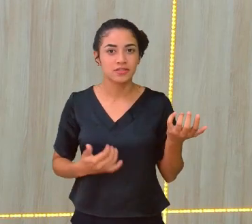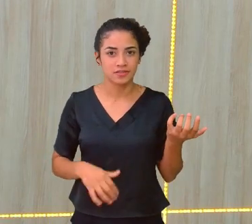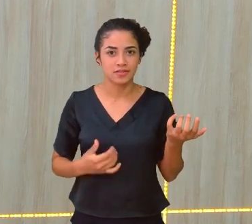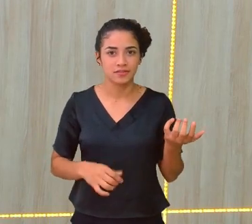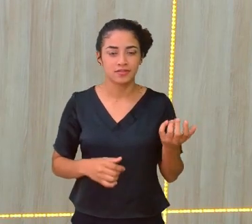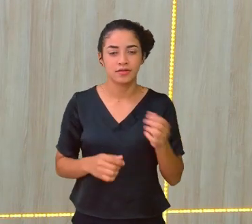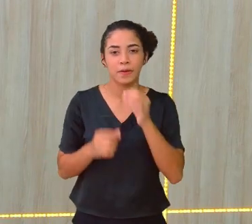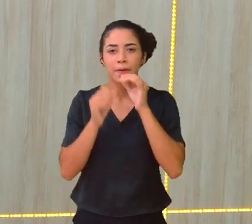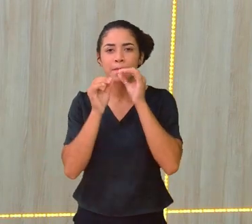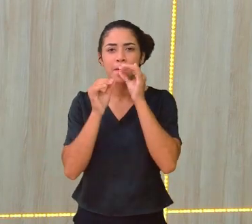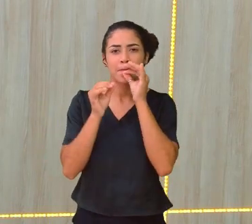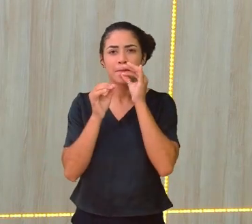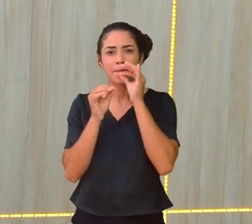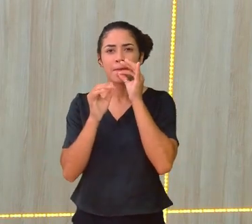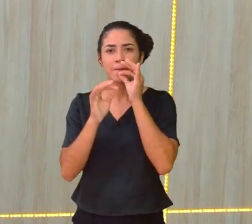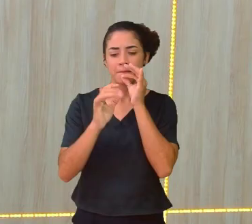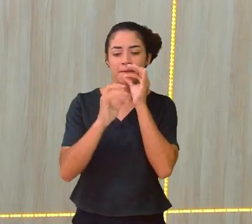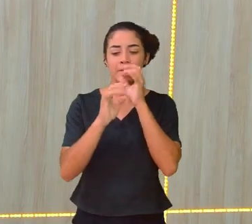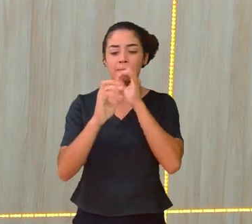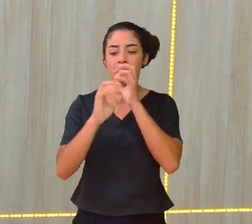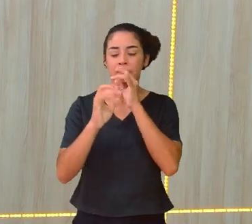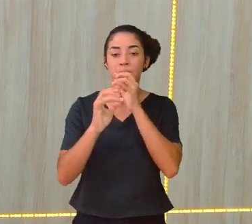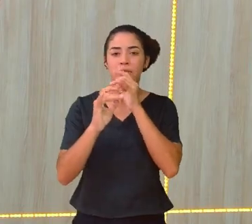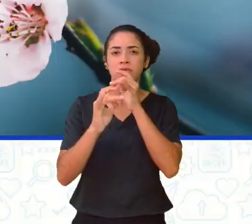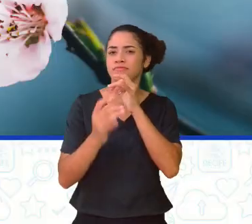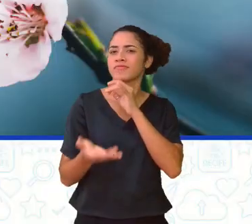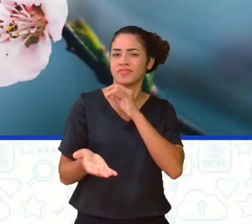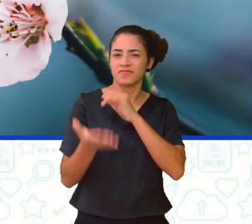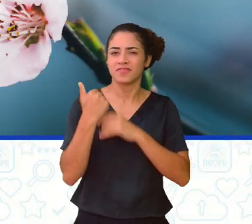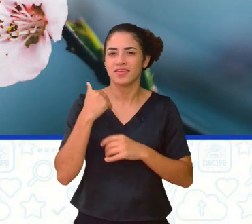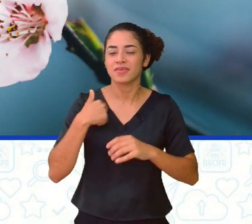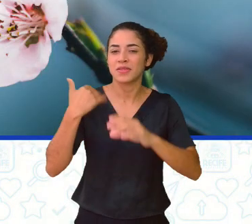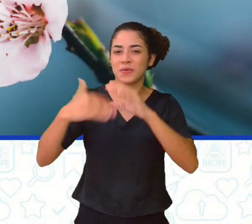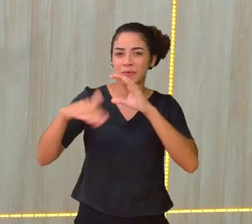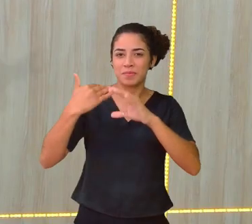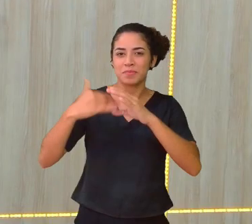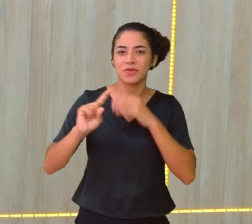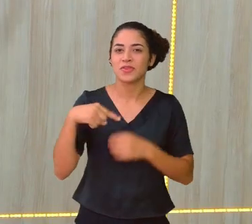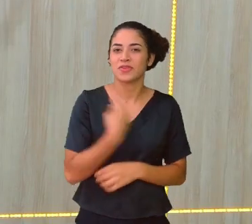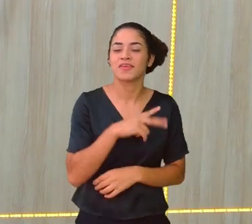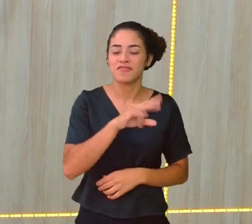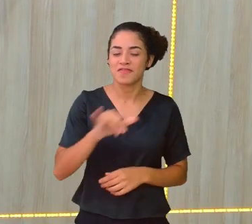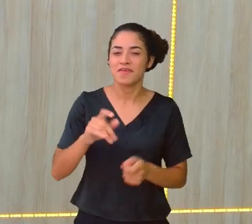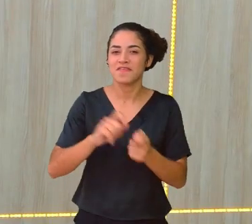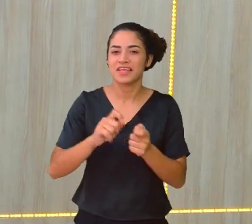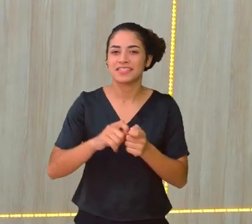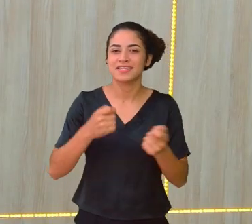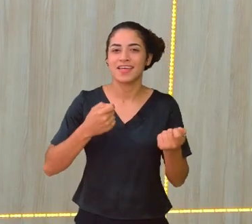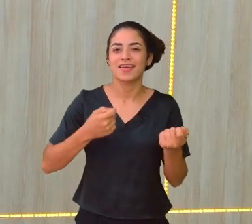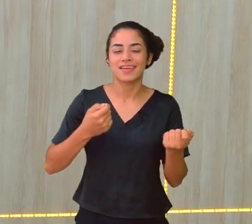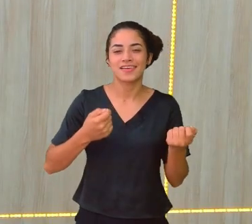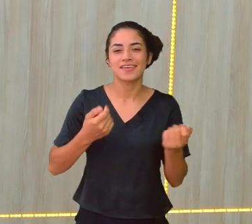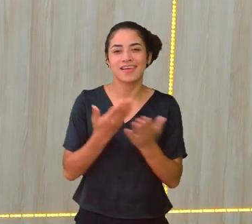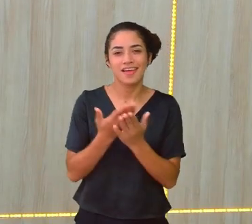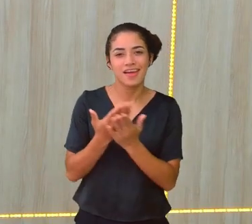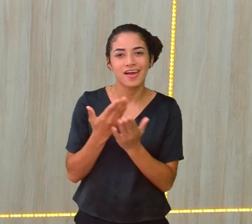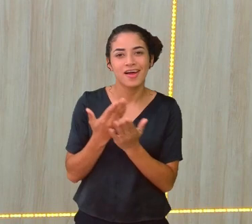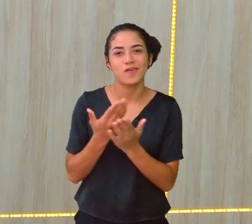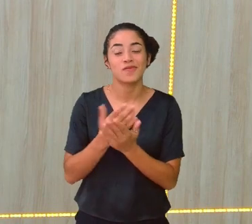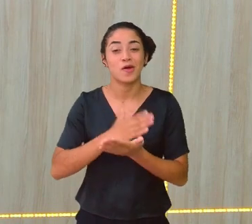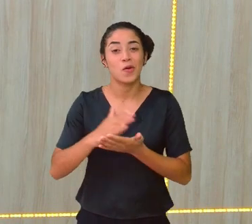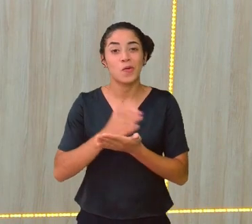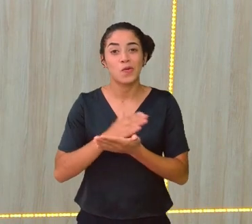uma cornetinha, uma flautinha doce, manda aqui e-mail pra gente fazer essa aula aí, ó. Eu lendo poemas e